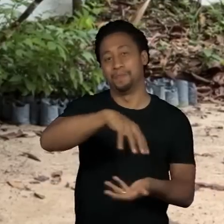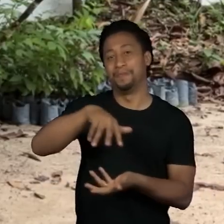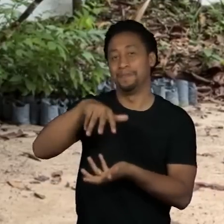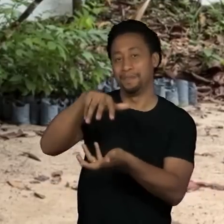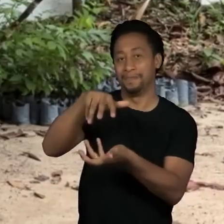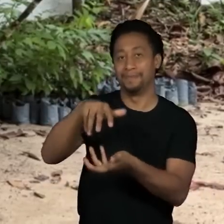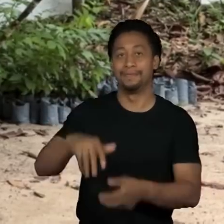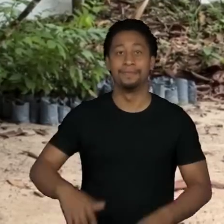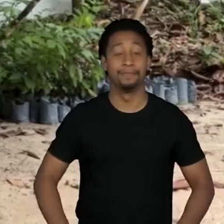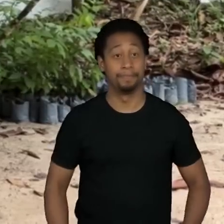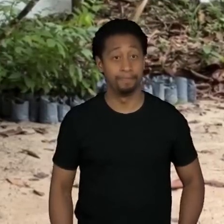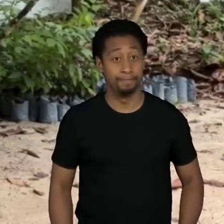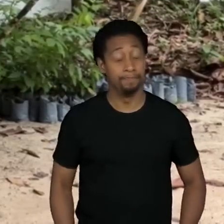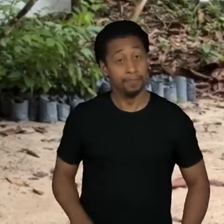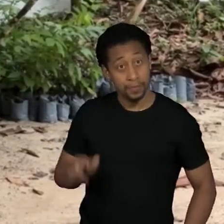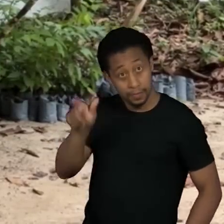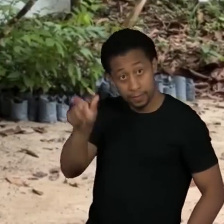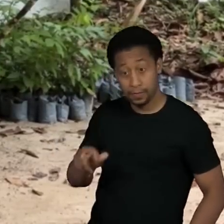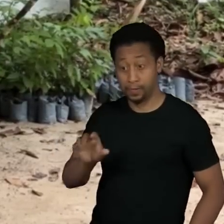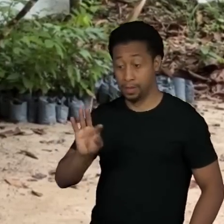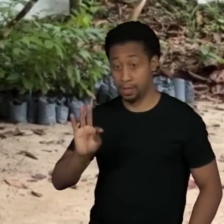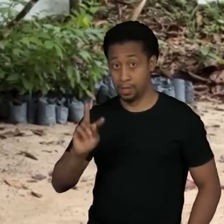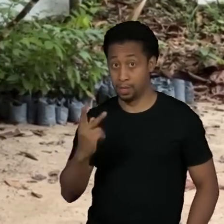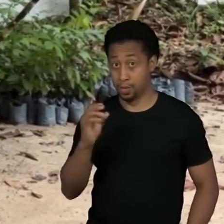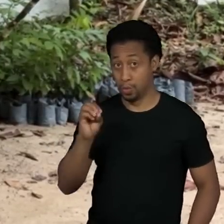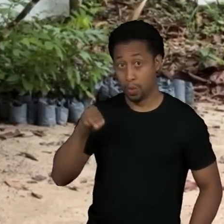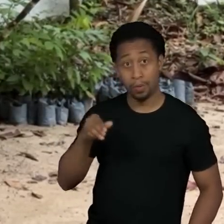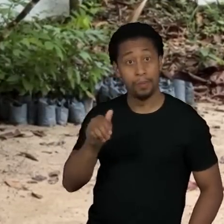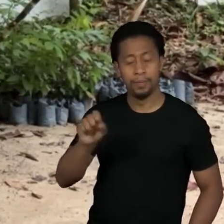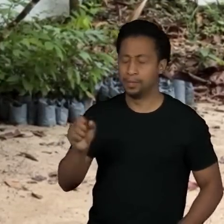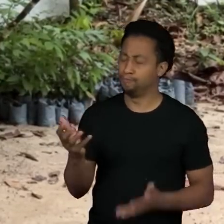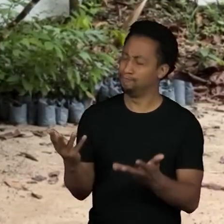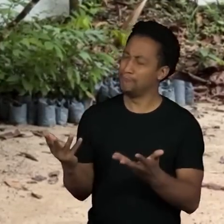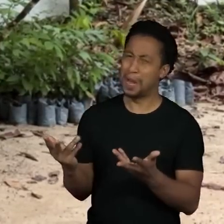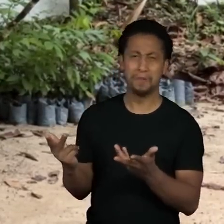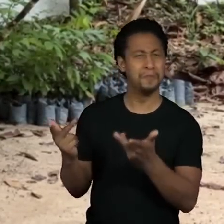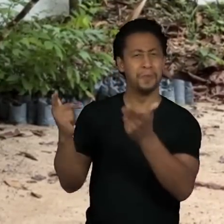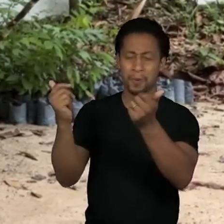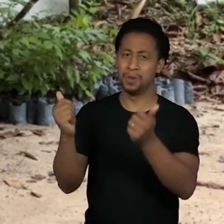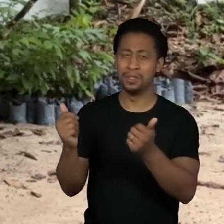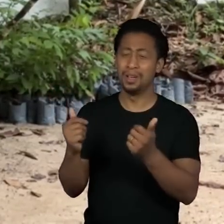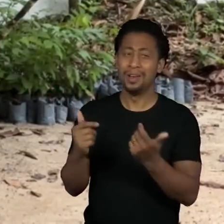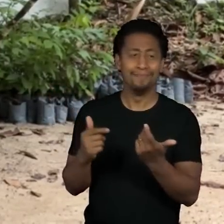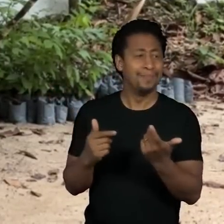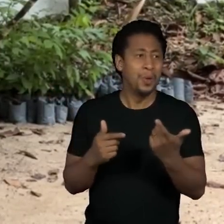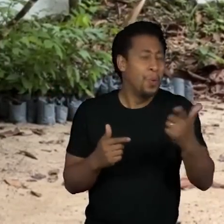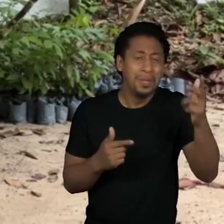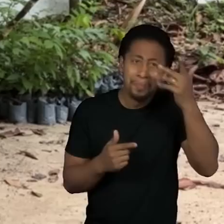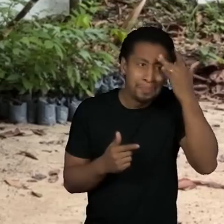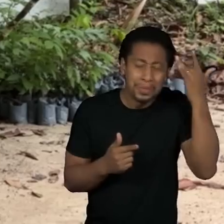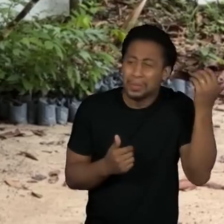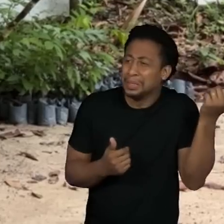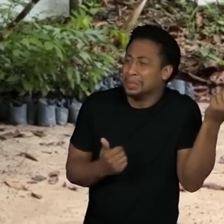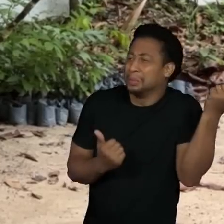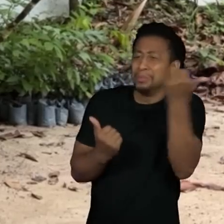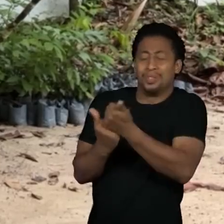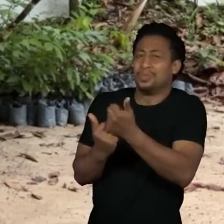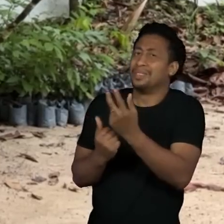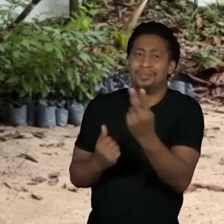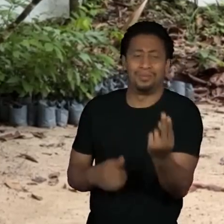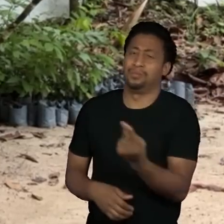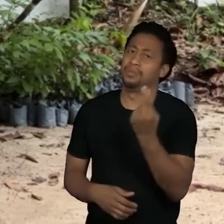Uma pessoa extraordinária, insubstituível, mas que deixou uma marca e uma influência e uma